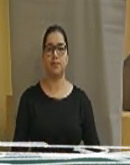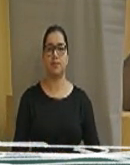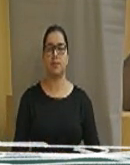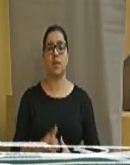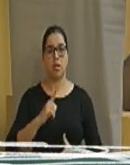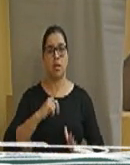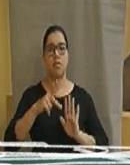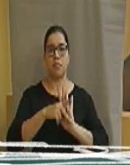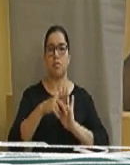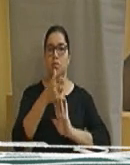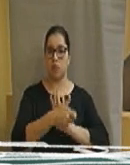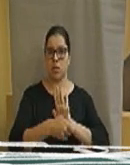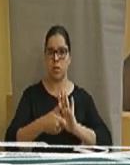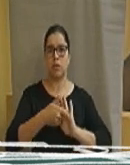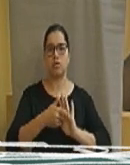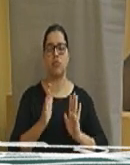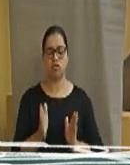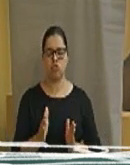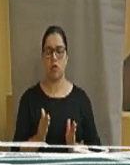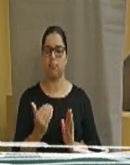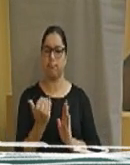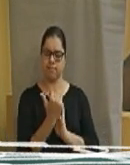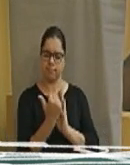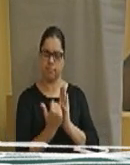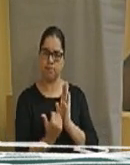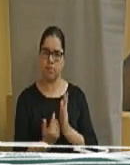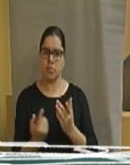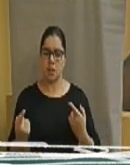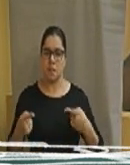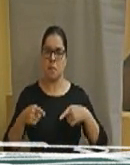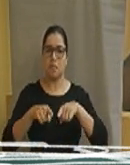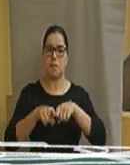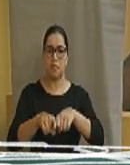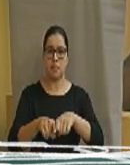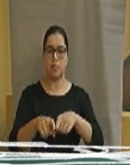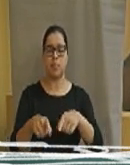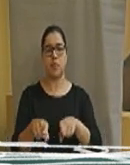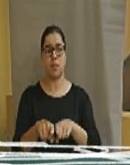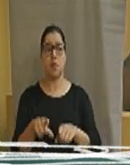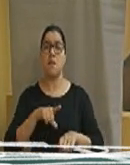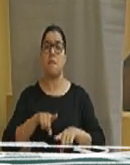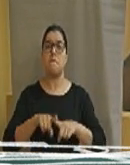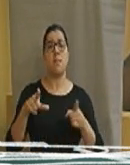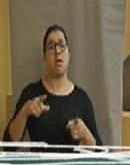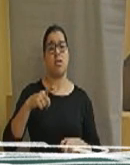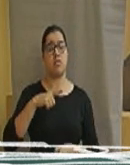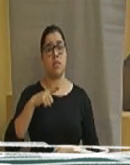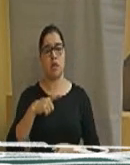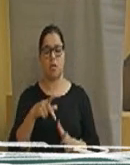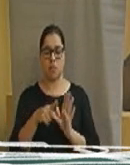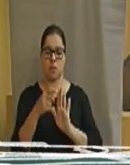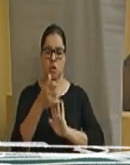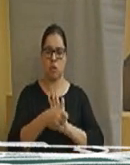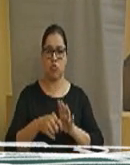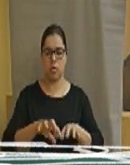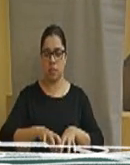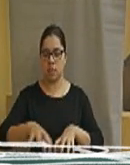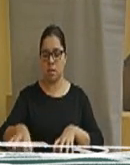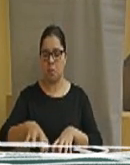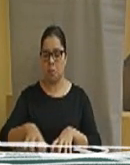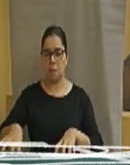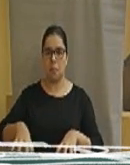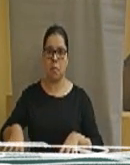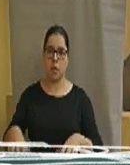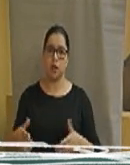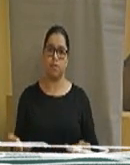Projetos já são desenvolvidos, projetos de parceria, educação de servidores soldados e alguns colegas. Isso